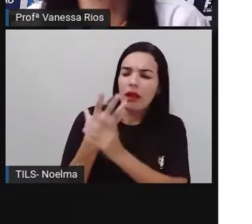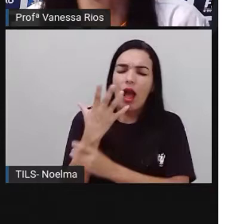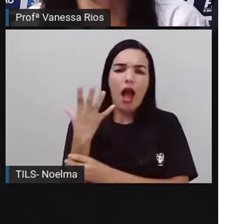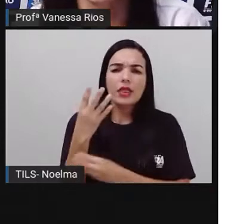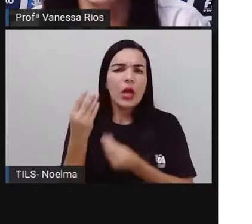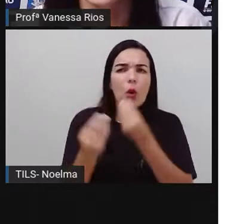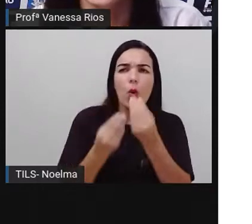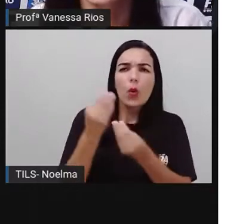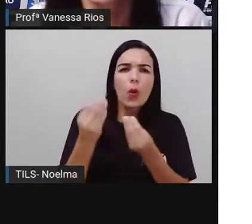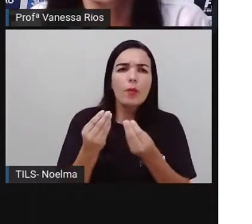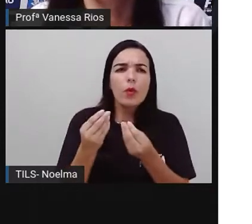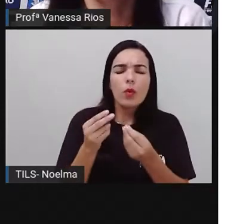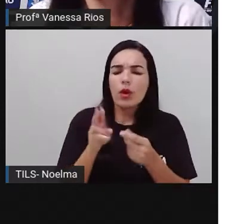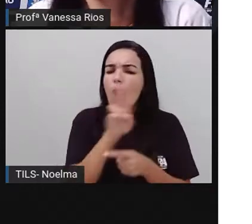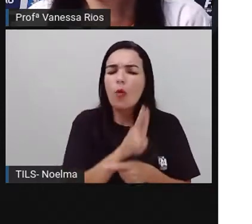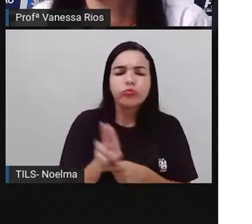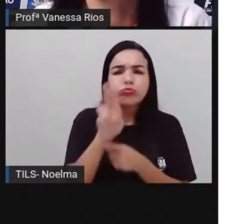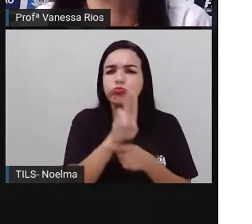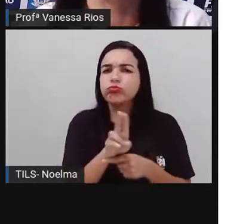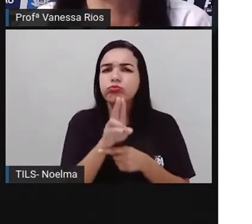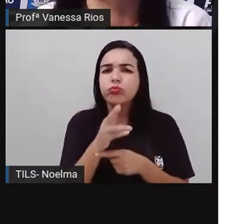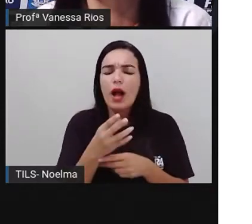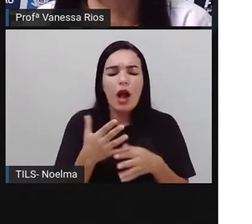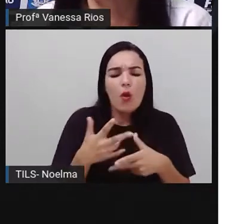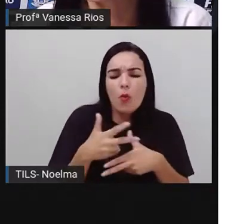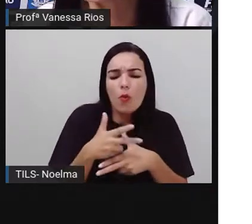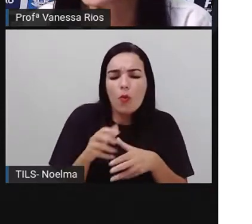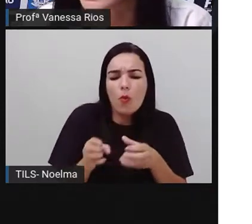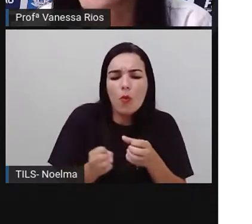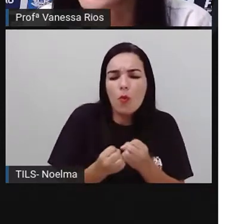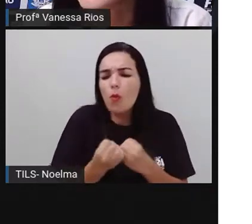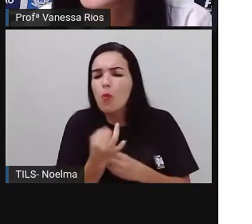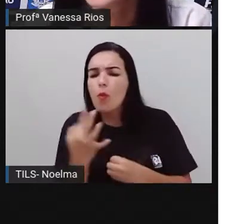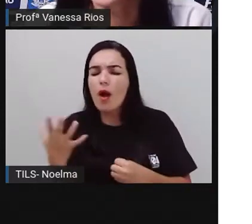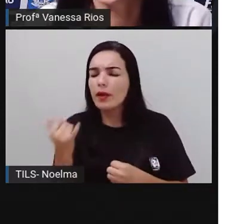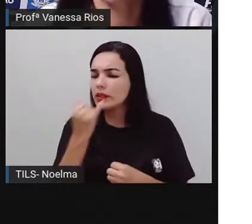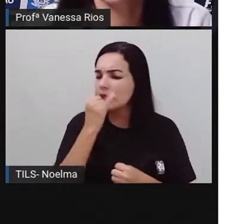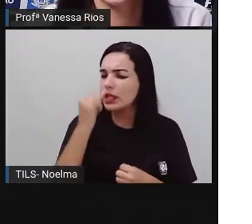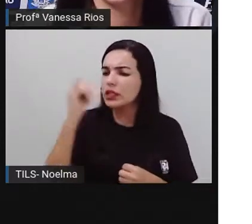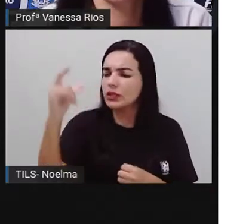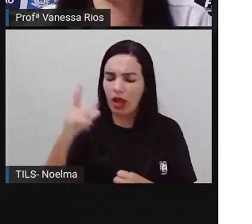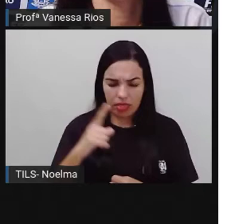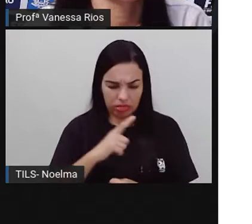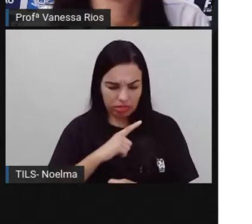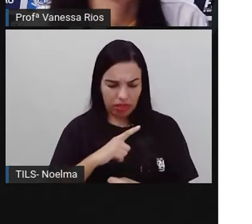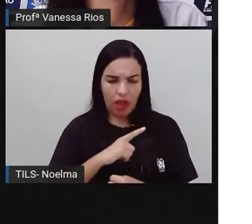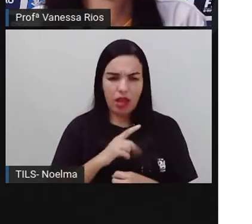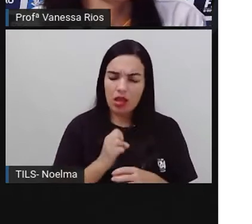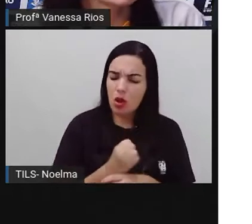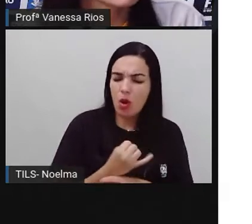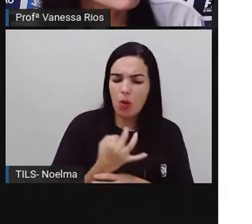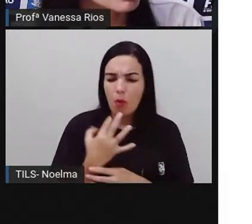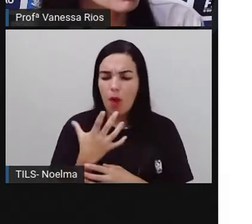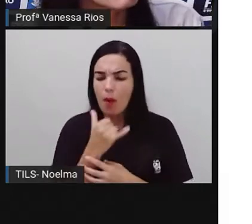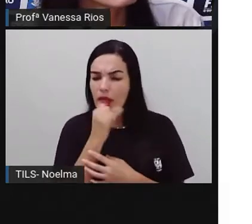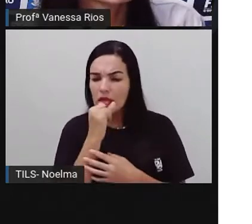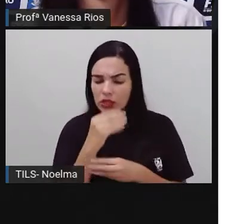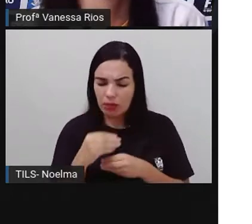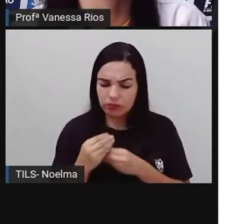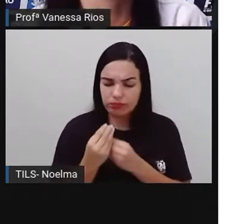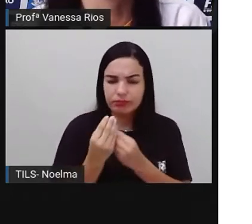ela acende, que tipo de energia ela recebe, que tipo de energia ela